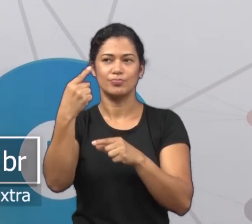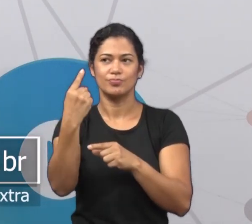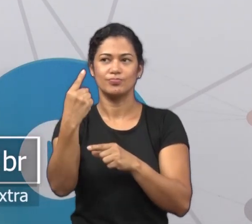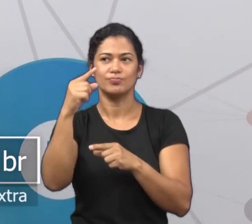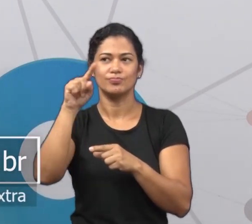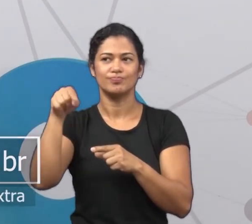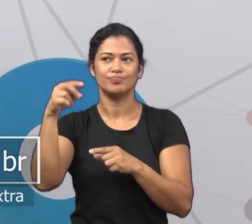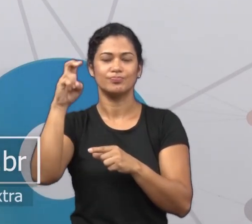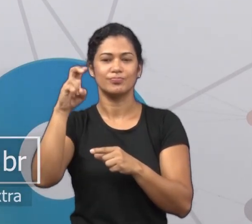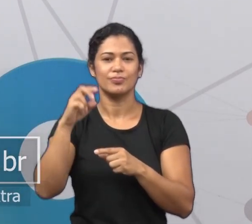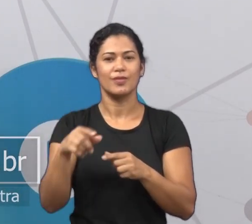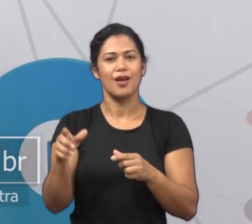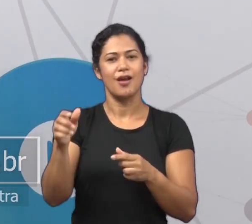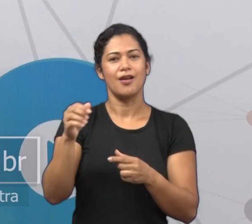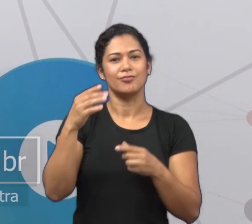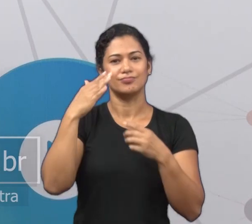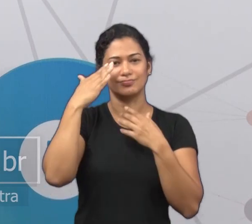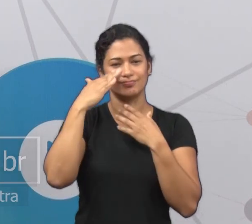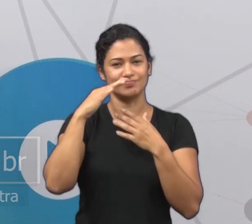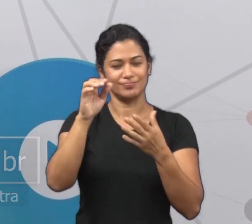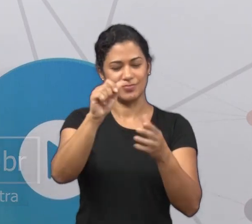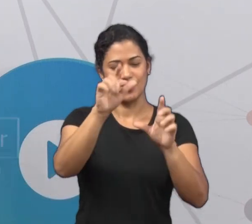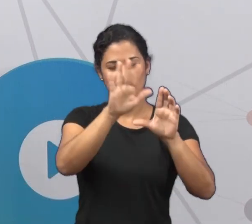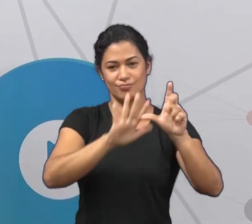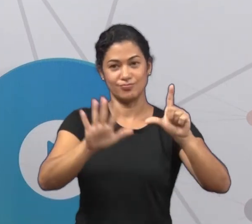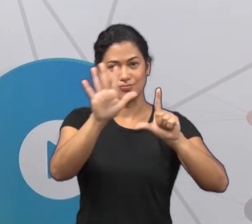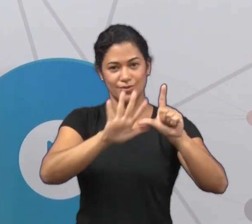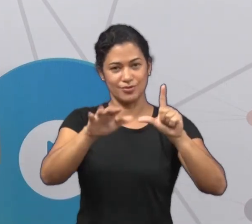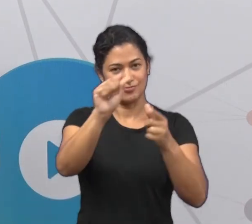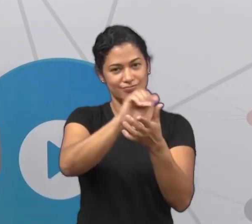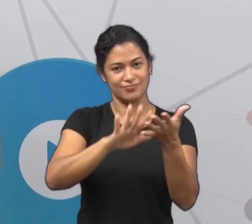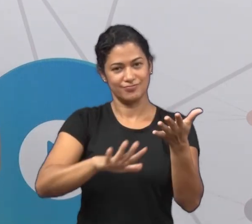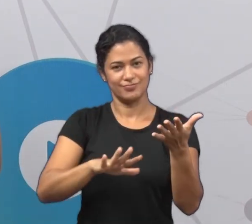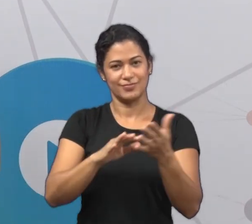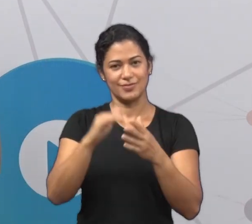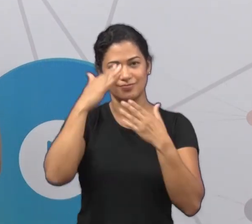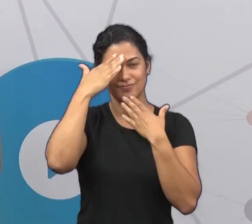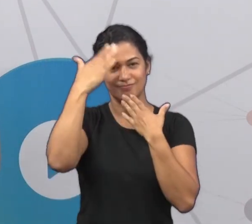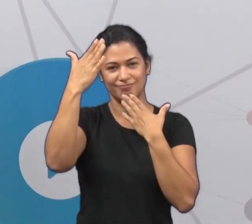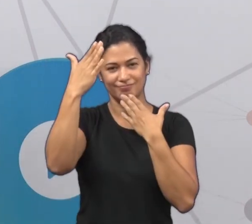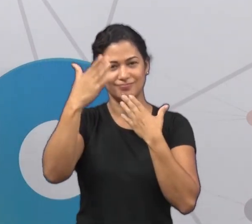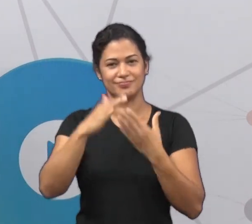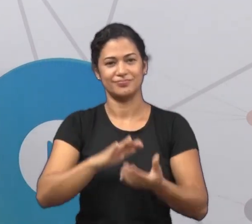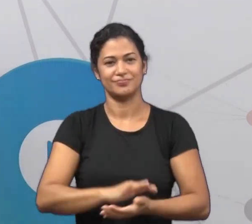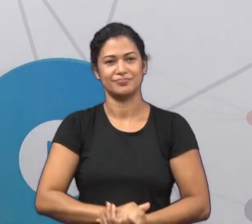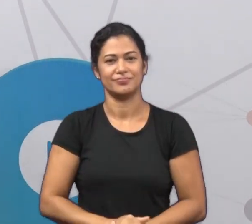na plataforma Eduque. E nós nos vemos na próxima aula. Tchau, tchau e até mais.